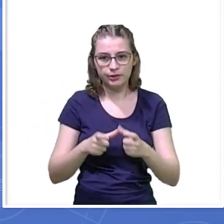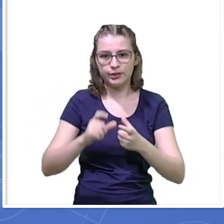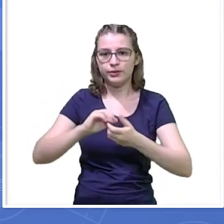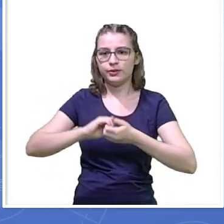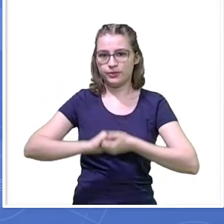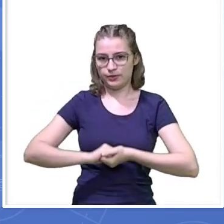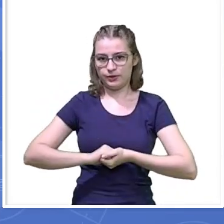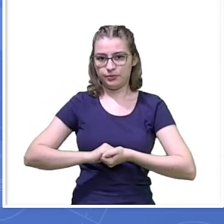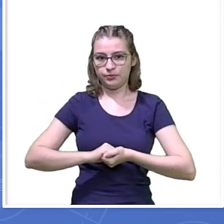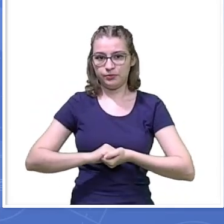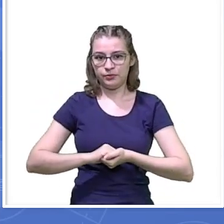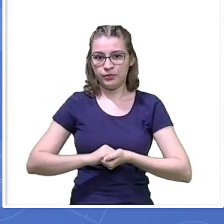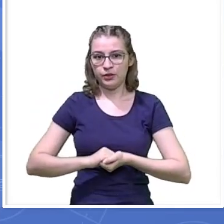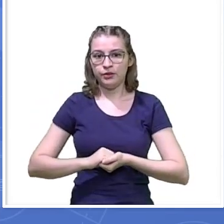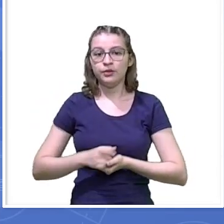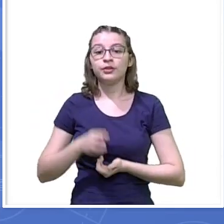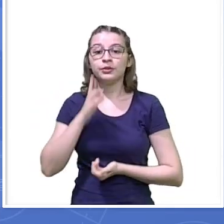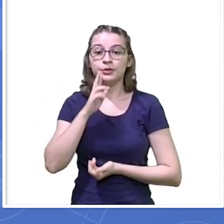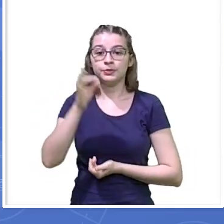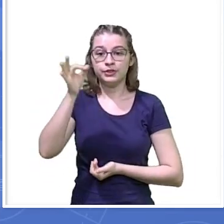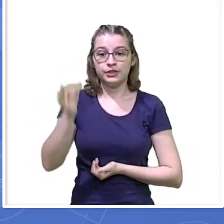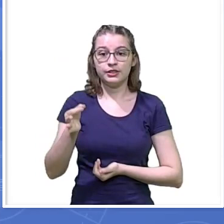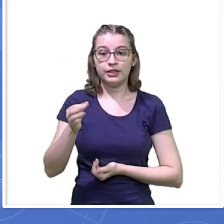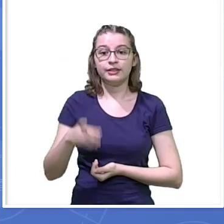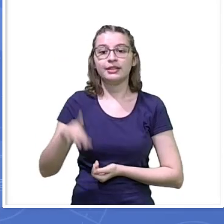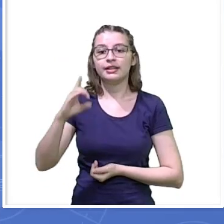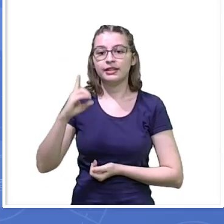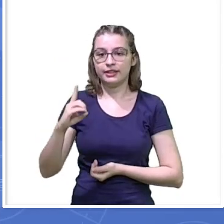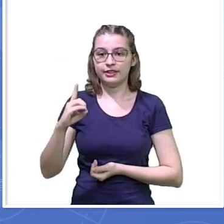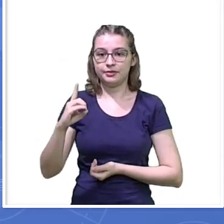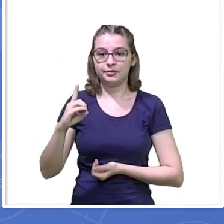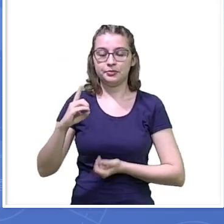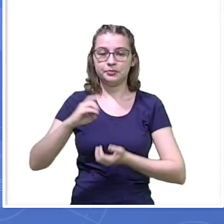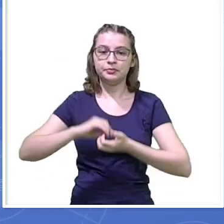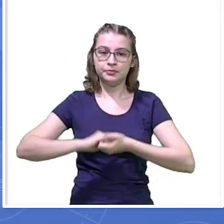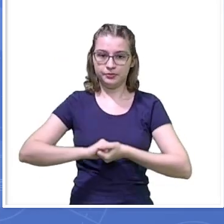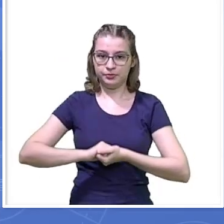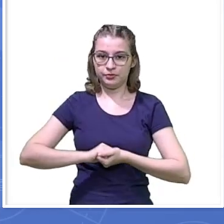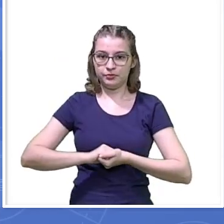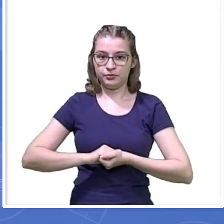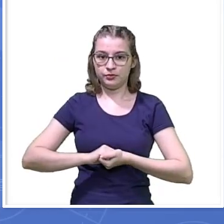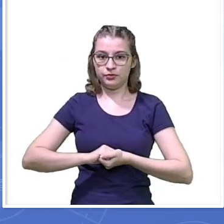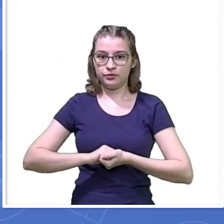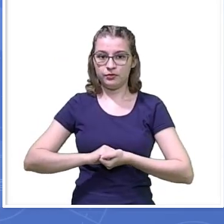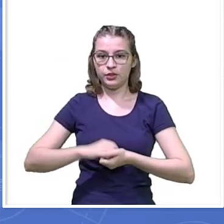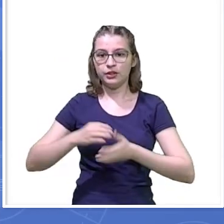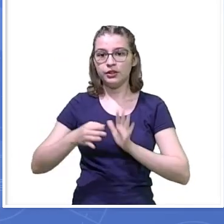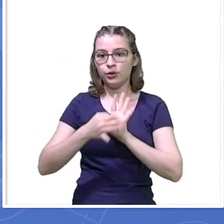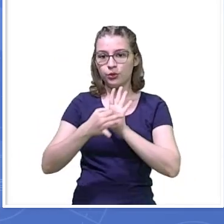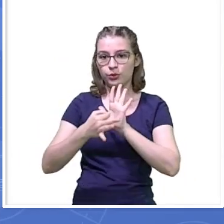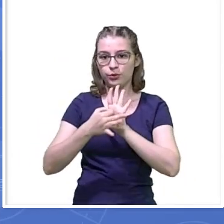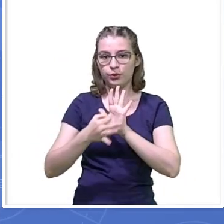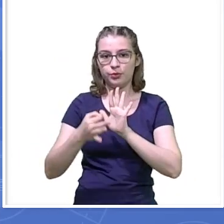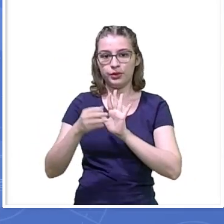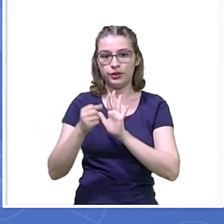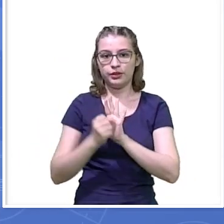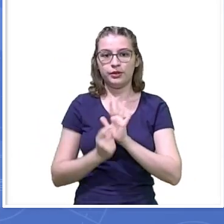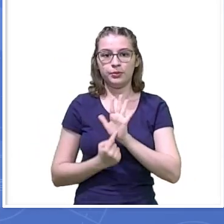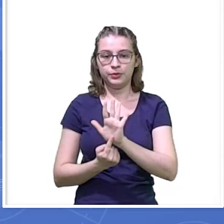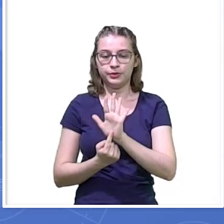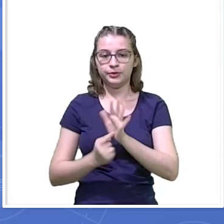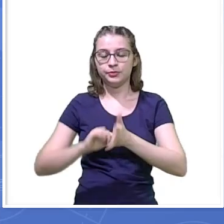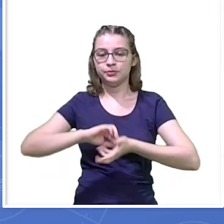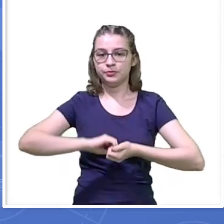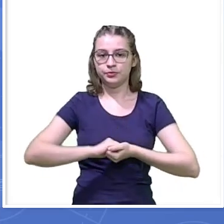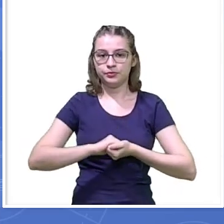Então, a alternativa correta aí é a letra D, né? Basicamente o que o comentário da questão mostra para a gente aí é que